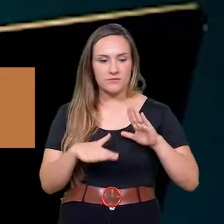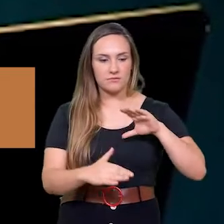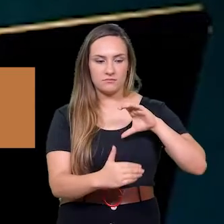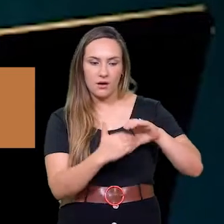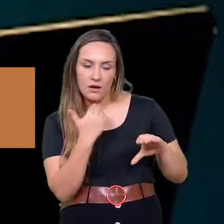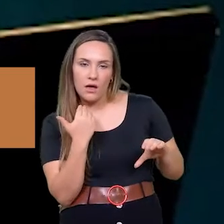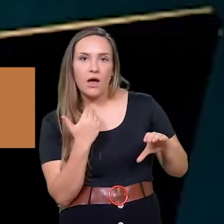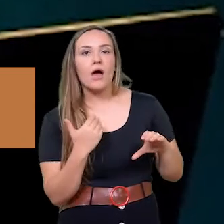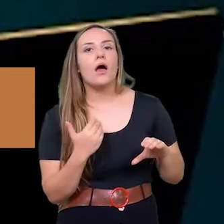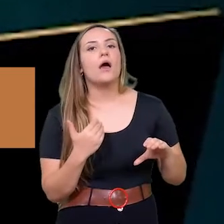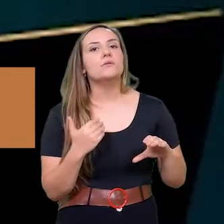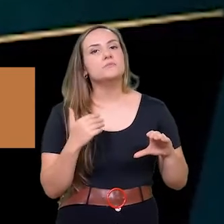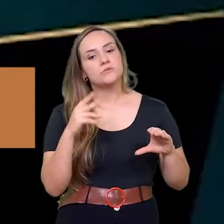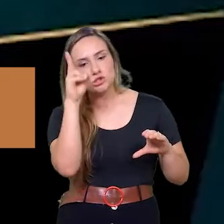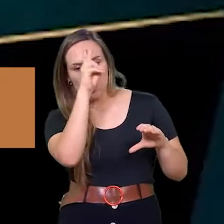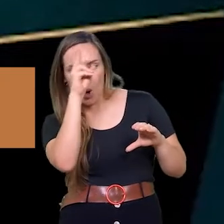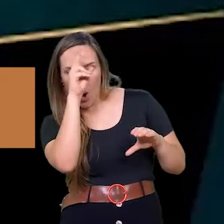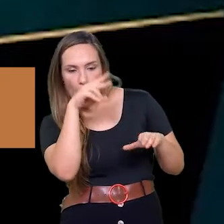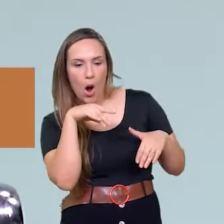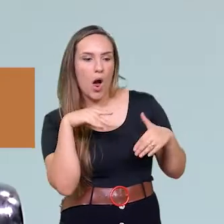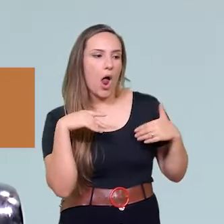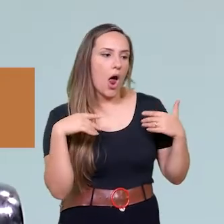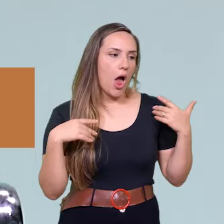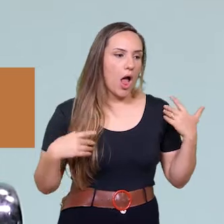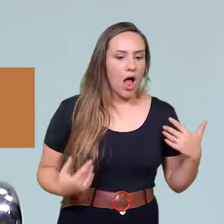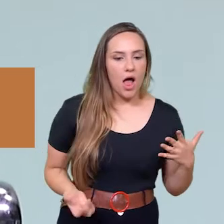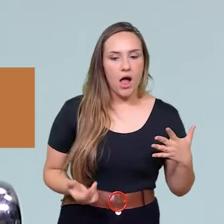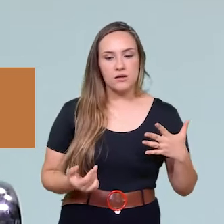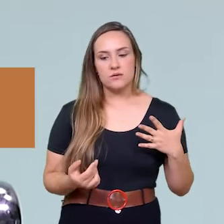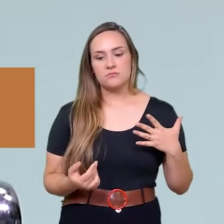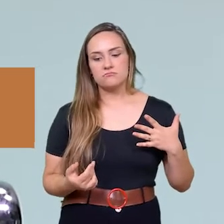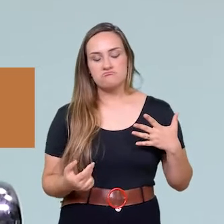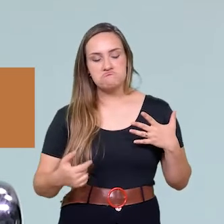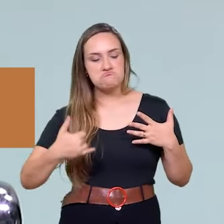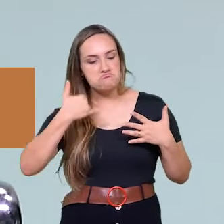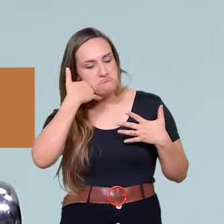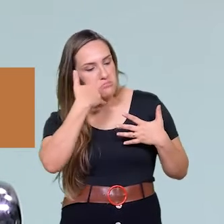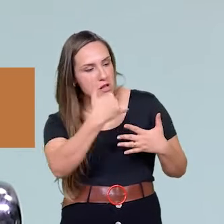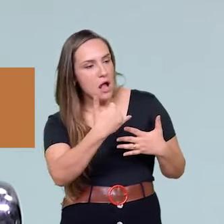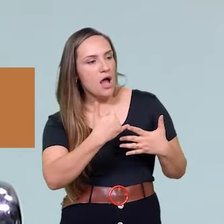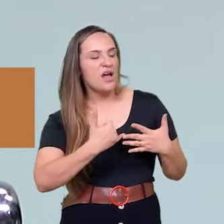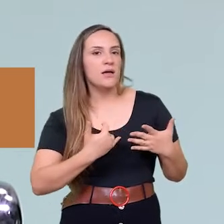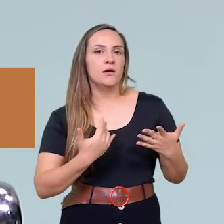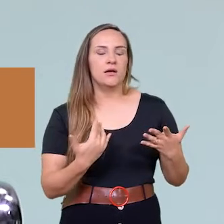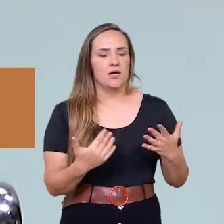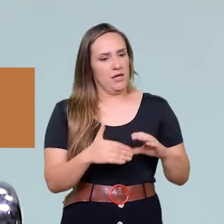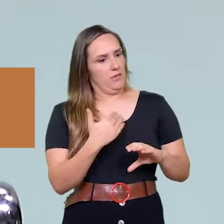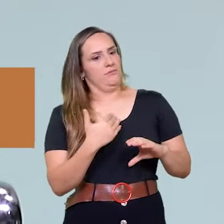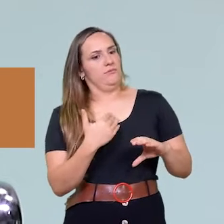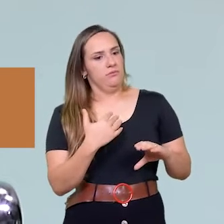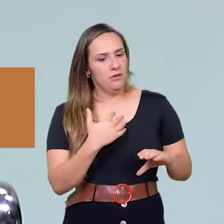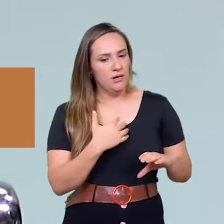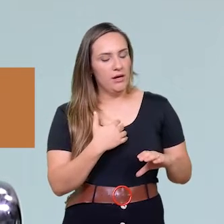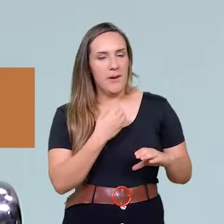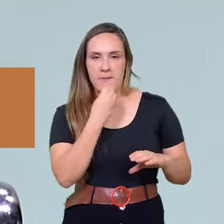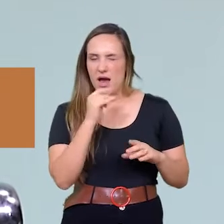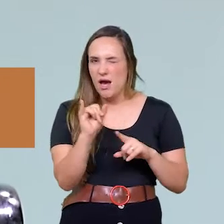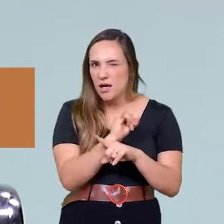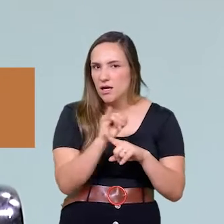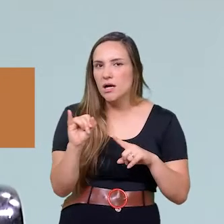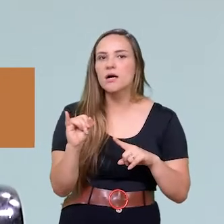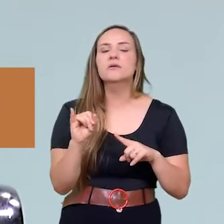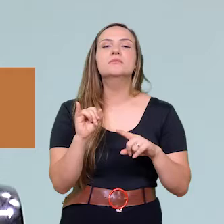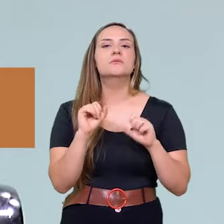de você receber uma narrativa, um contato muito, muito inesperado e